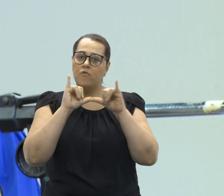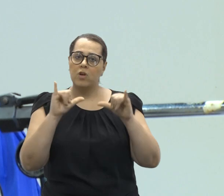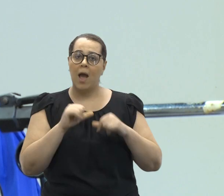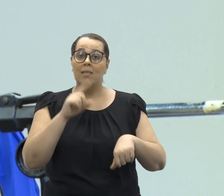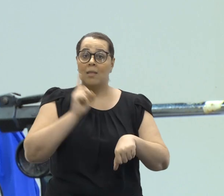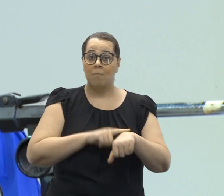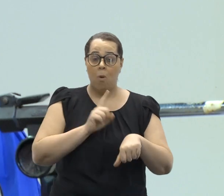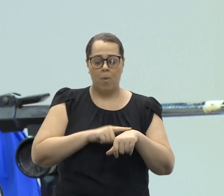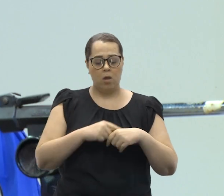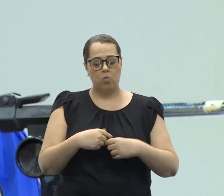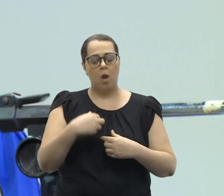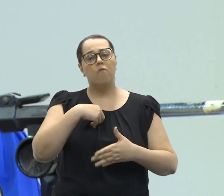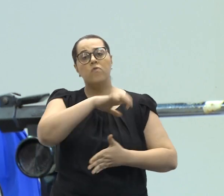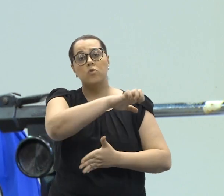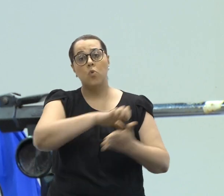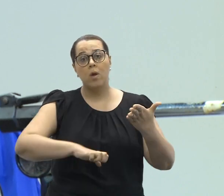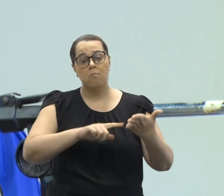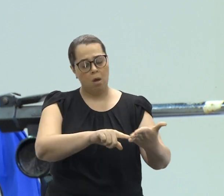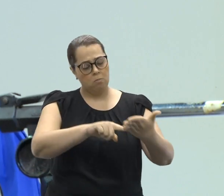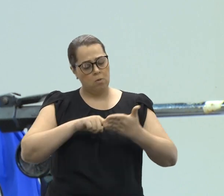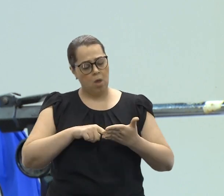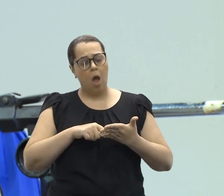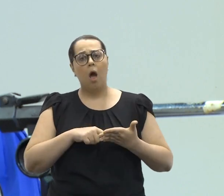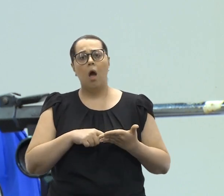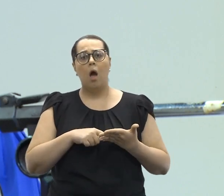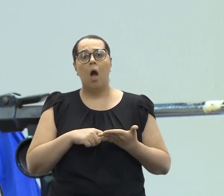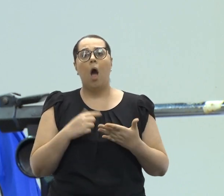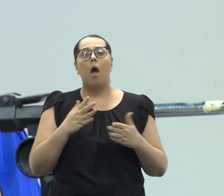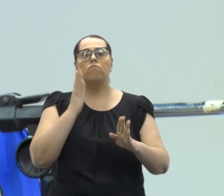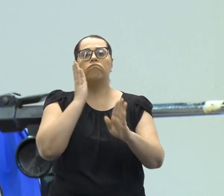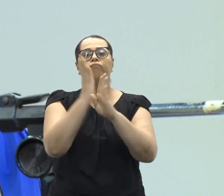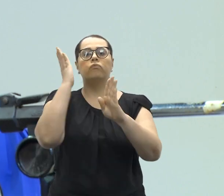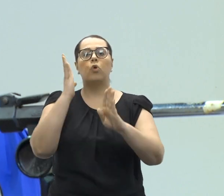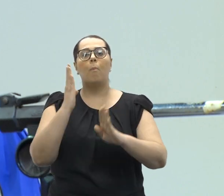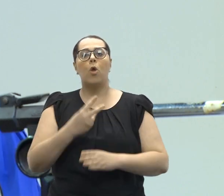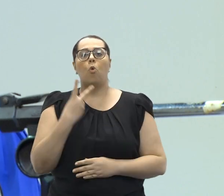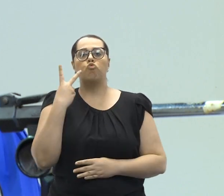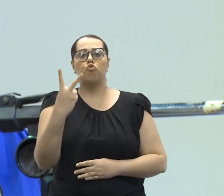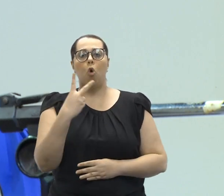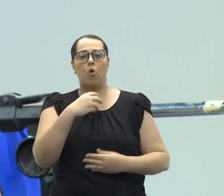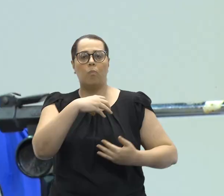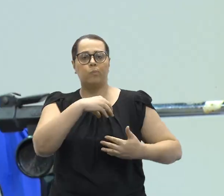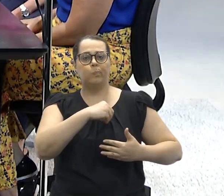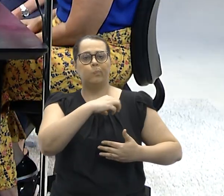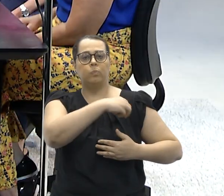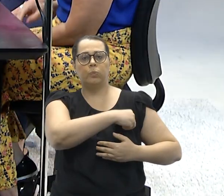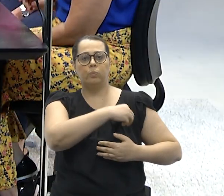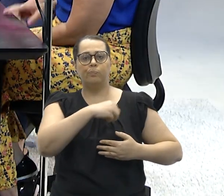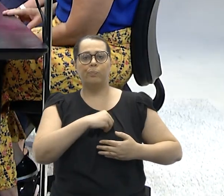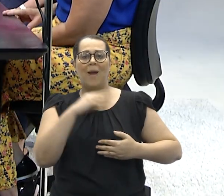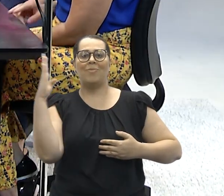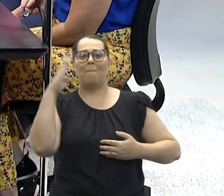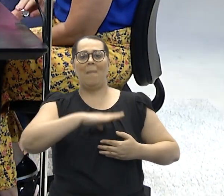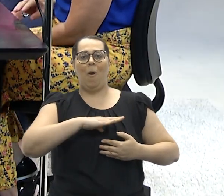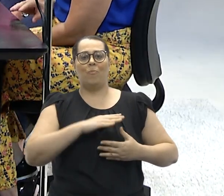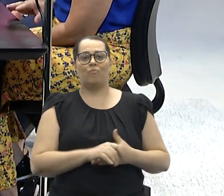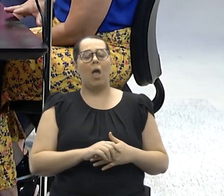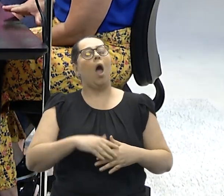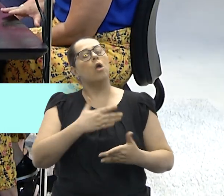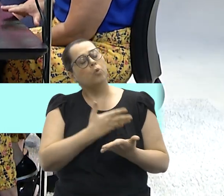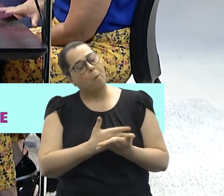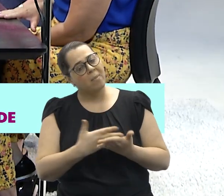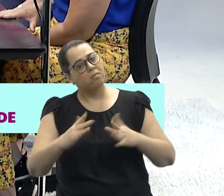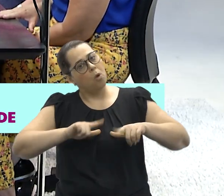o exame e fui diagnosticada com 2 nódulos malignos. Desde então, eu travei uma luta assim. Eu